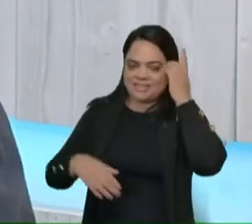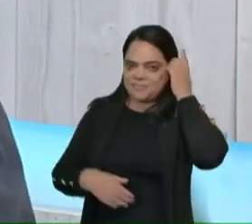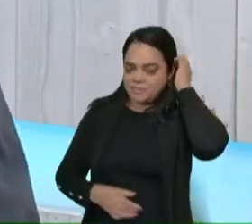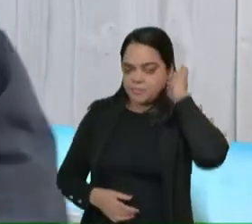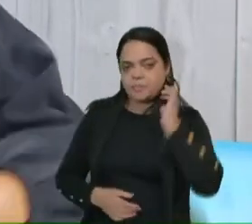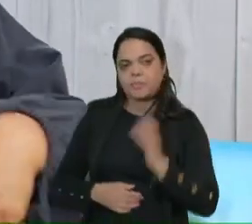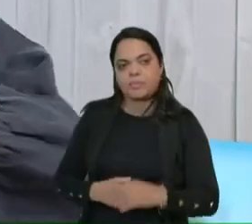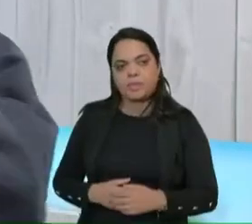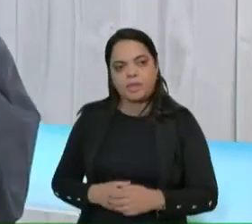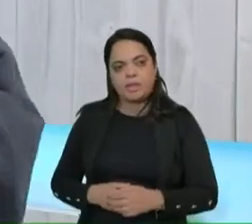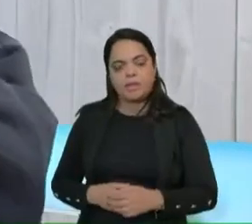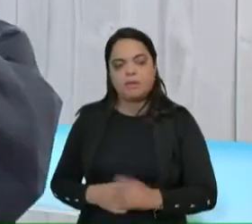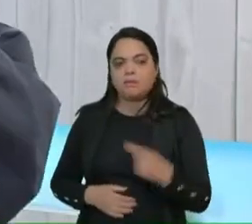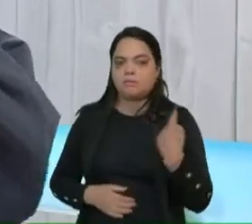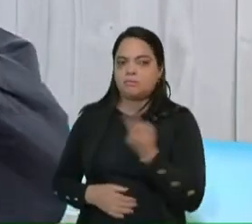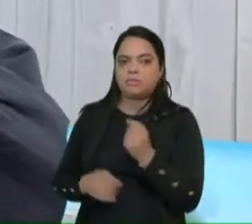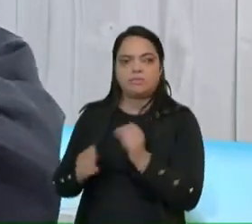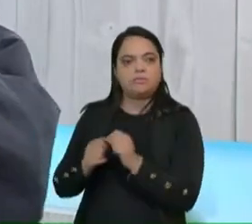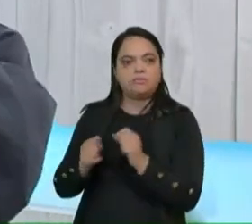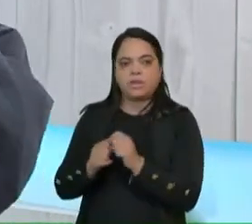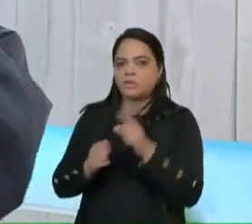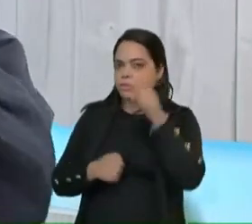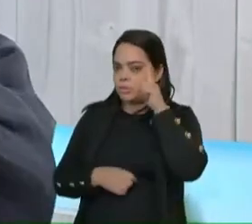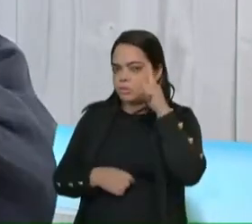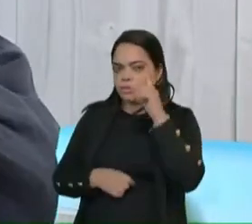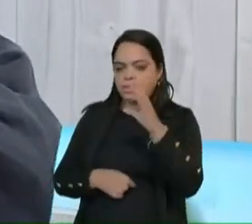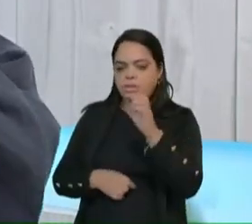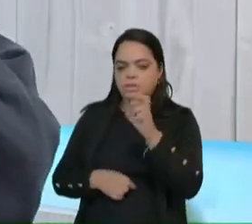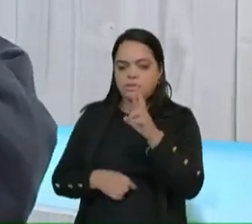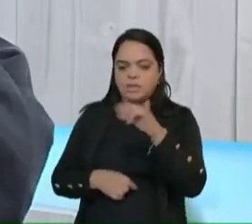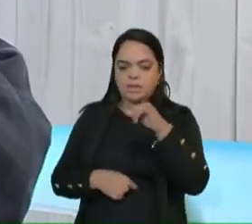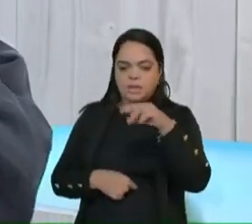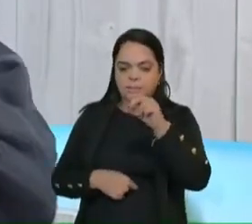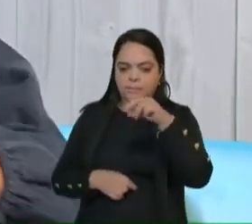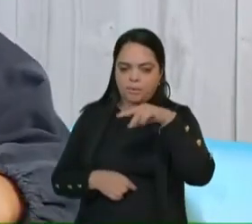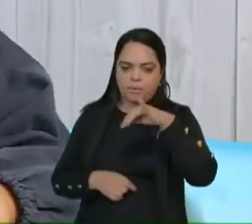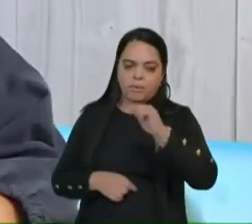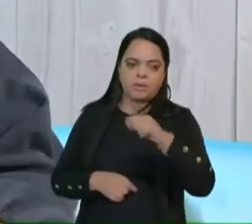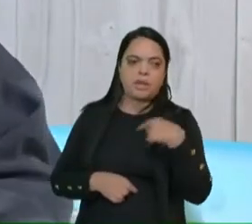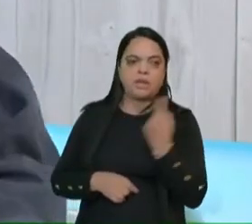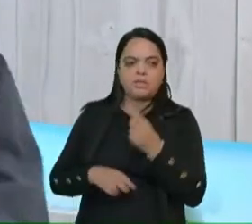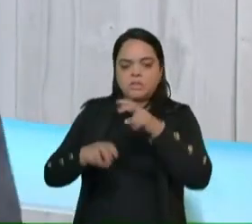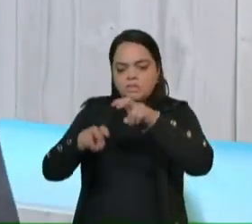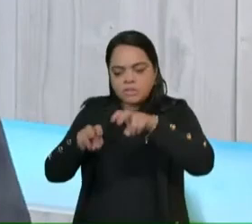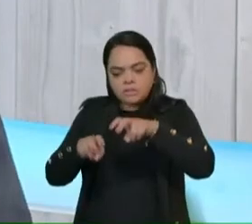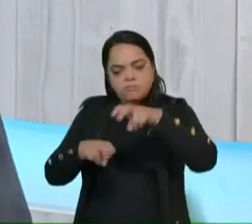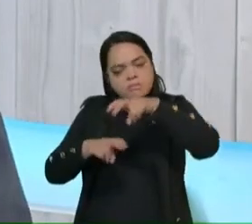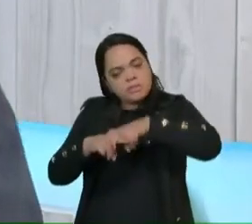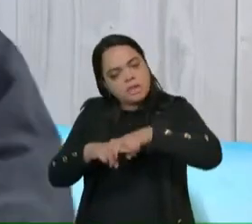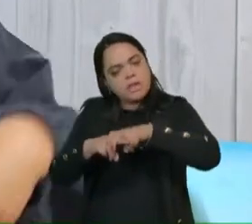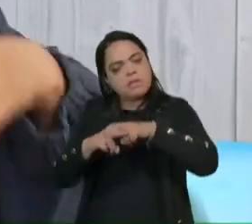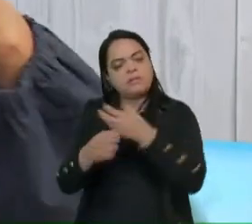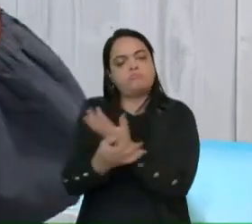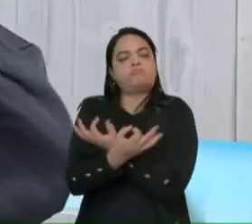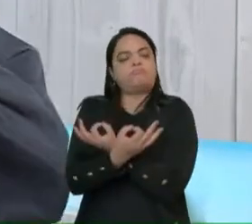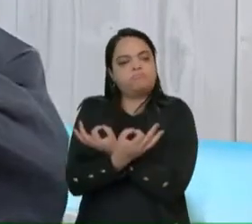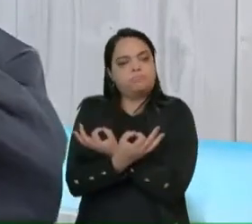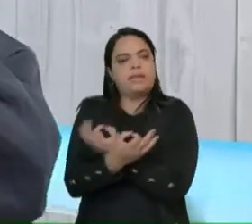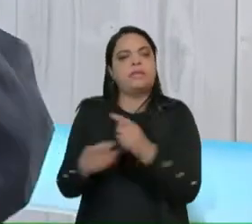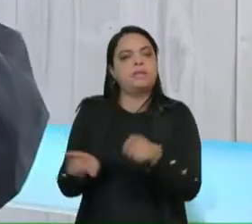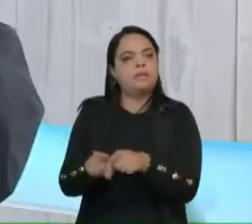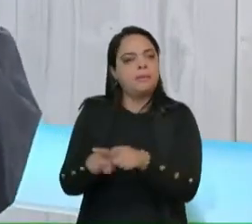e cerimônias né todos os dias a gente faz cerimônia a gente senta em meditação também e sempre